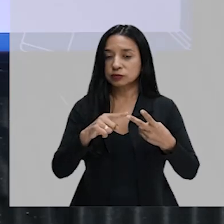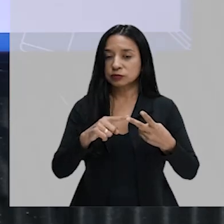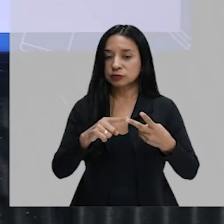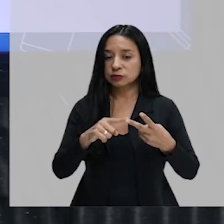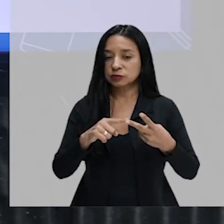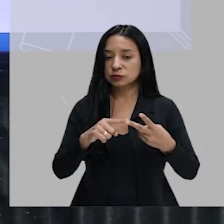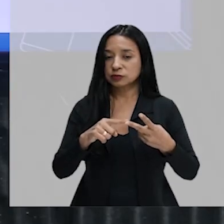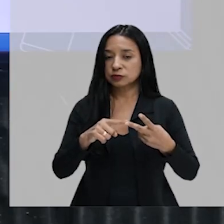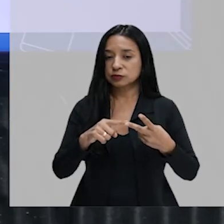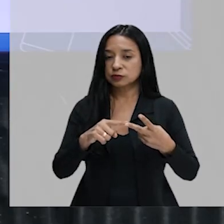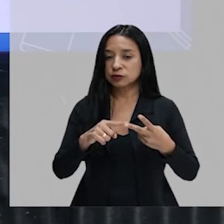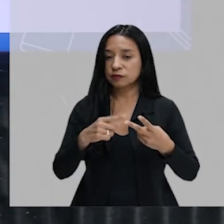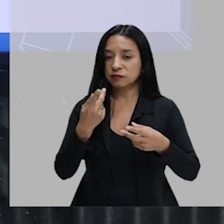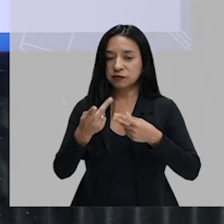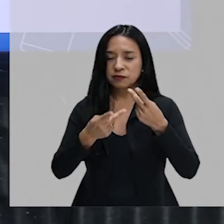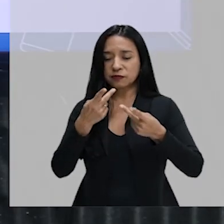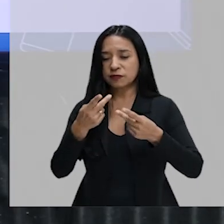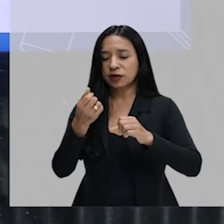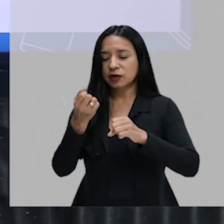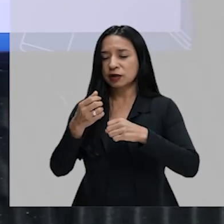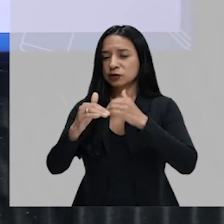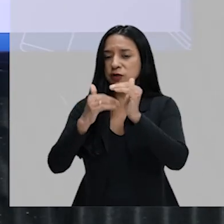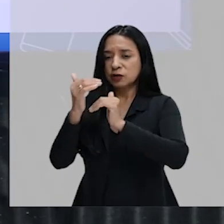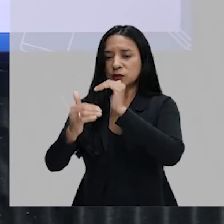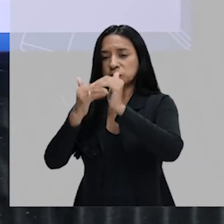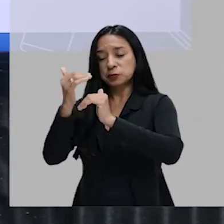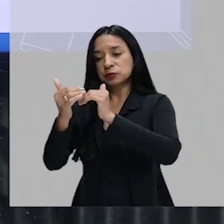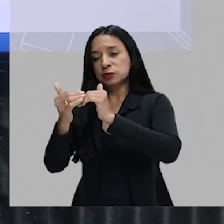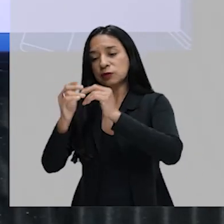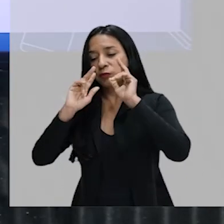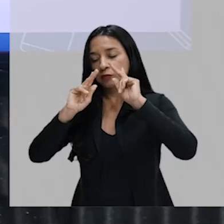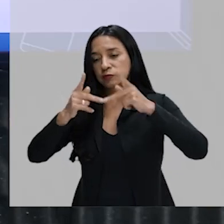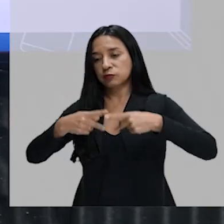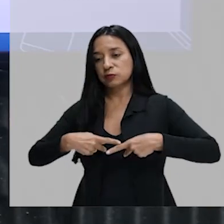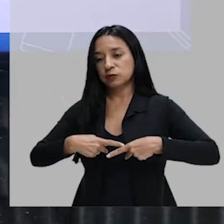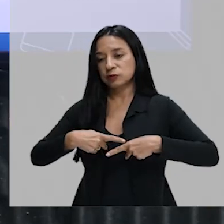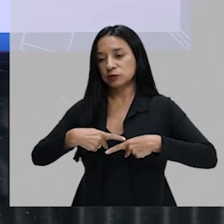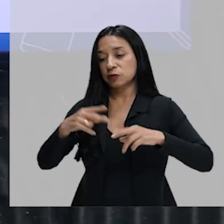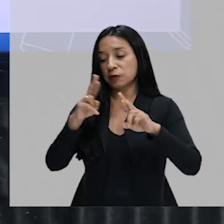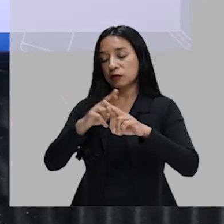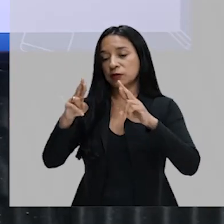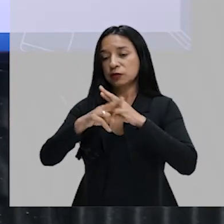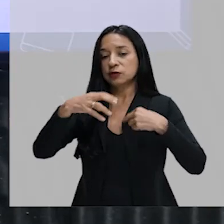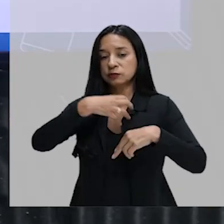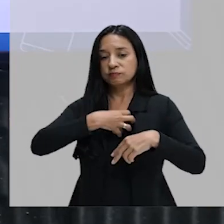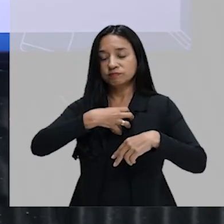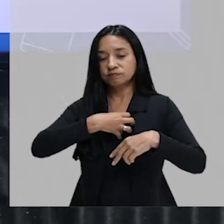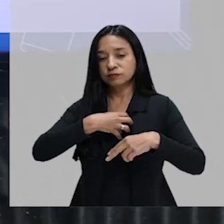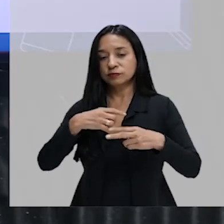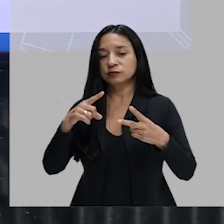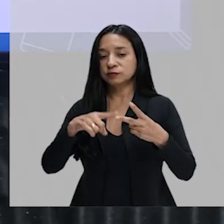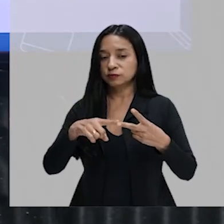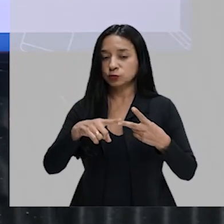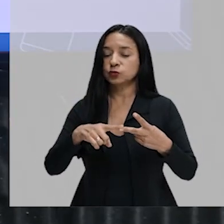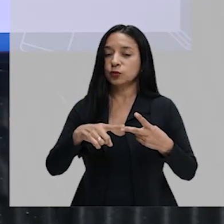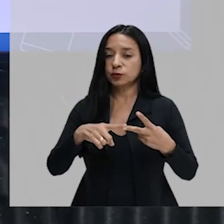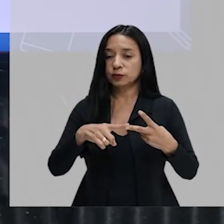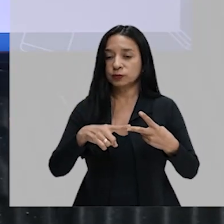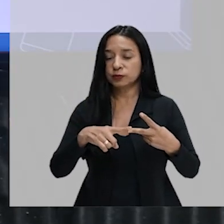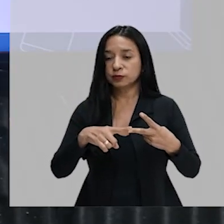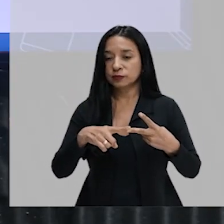humanos, partem todo o nosso potencial de criação. Item 2. Através da